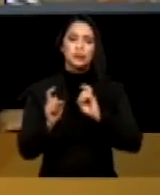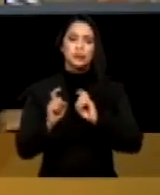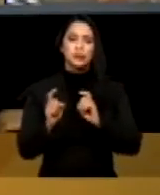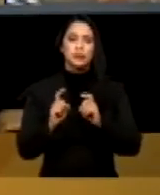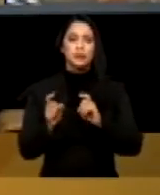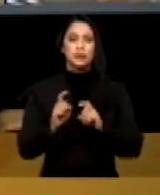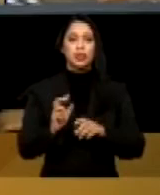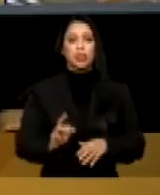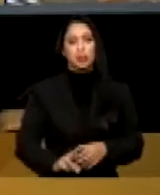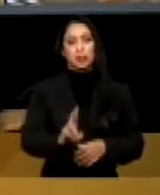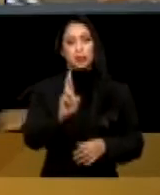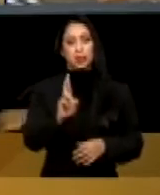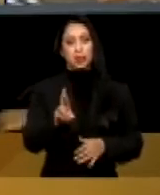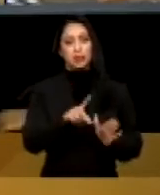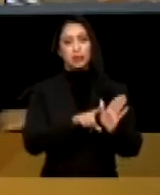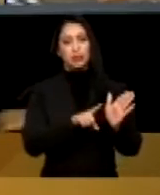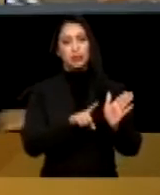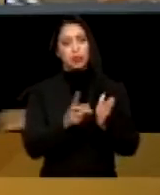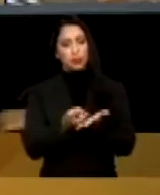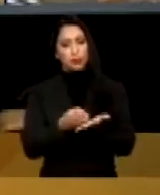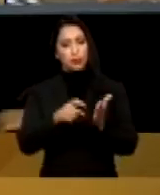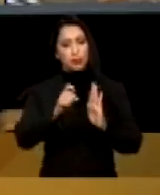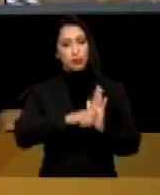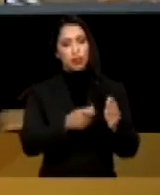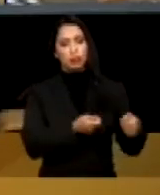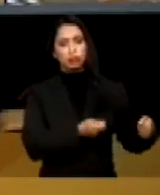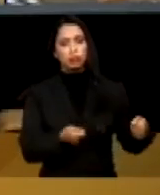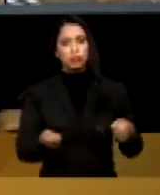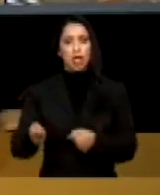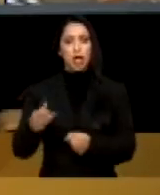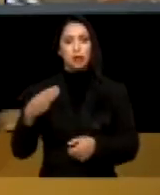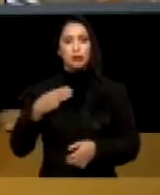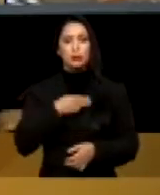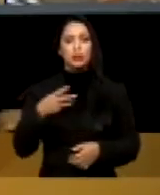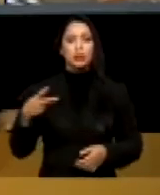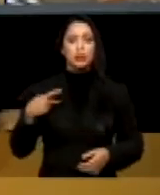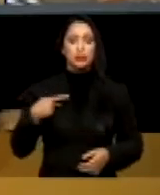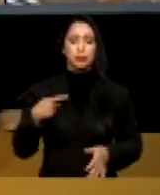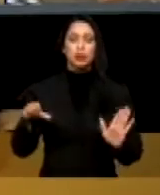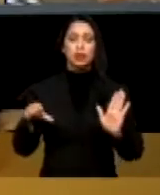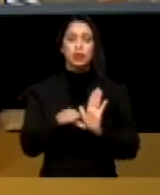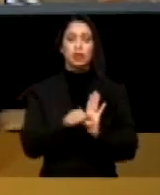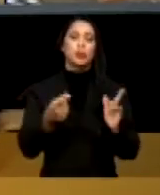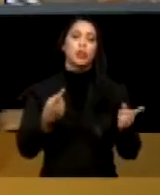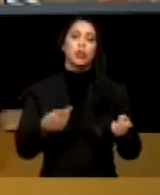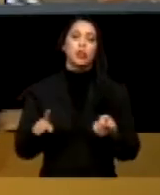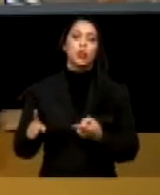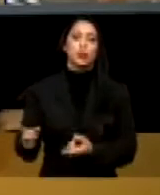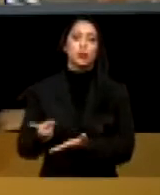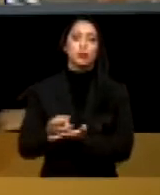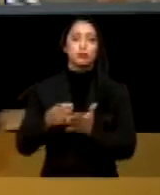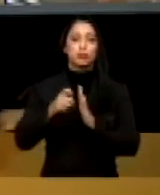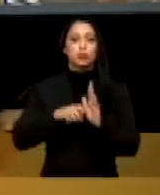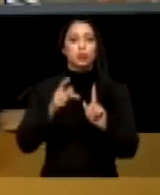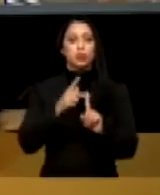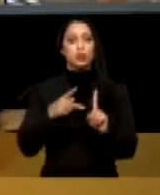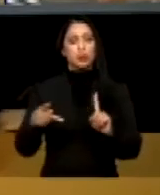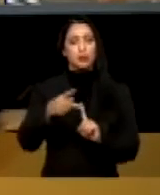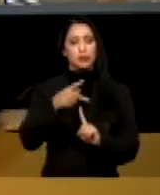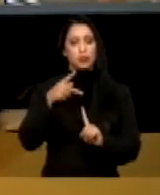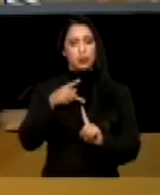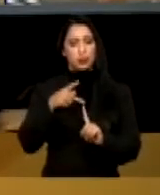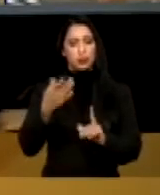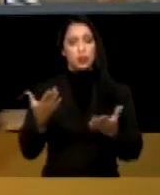de representação fiscal ao Ministério Público no que concerne a determinados crimes contra a ordem tributária e a Previdência Social.